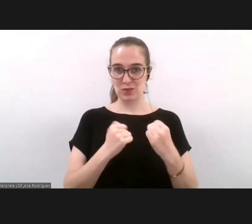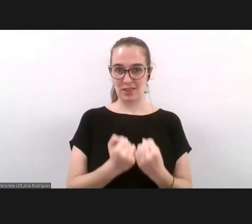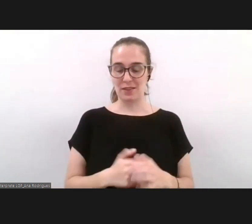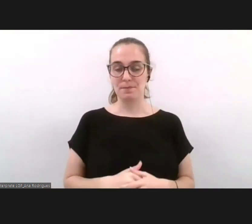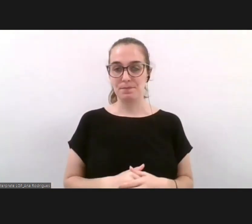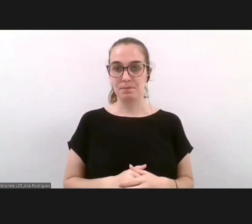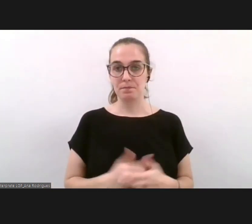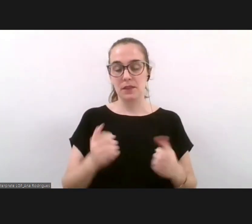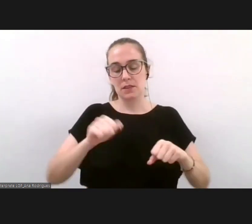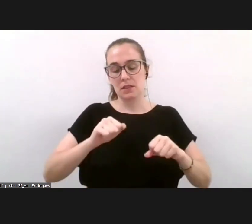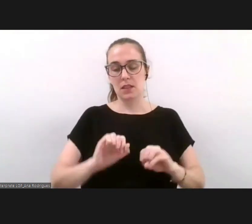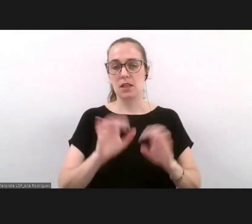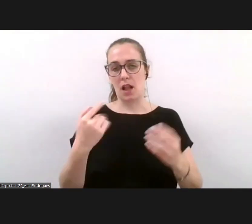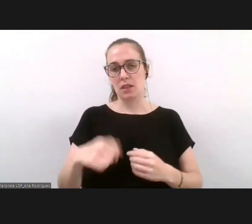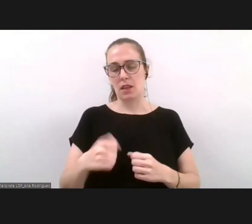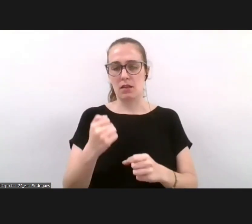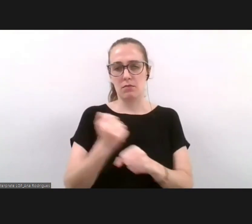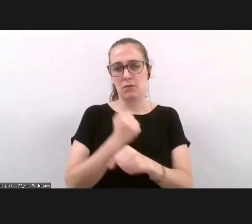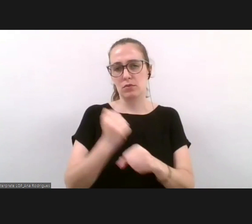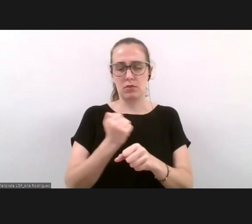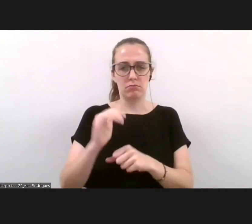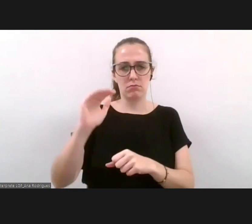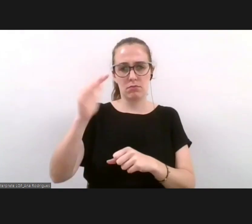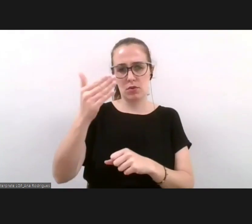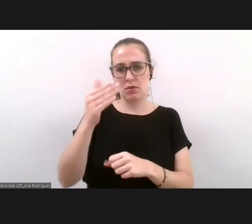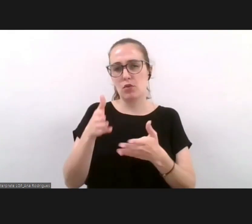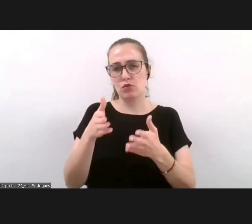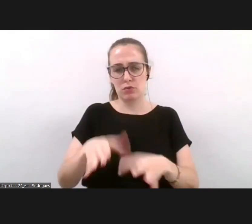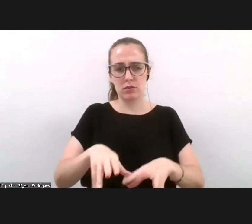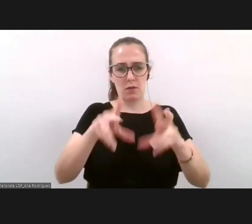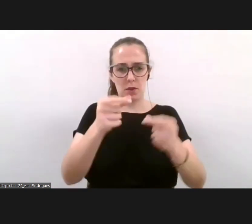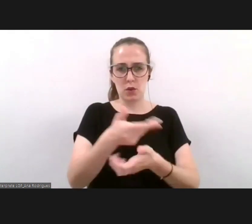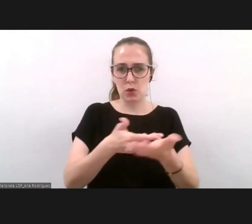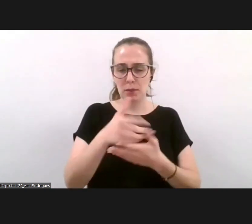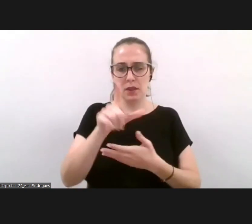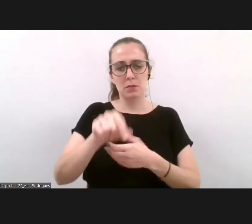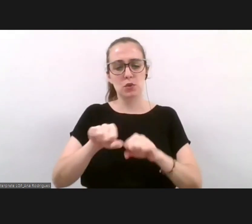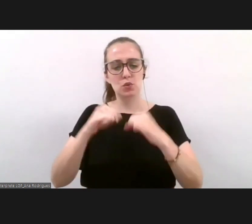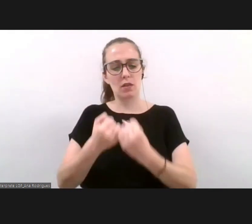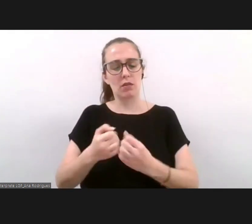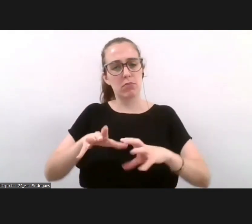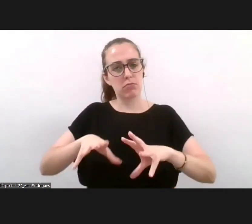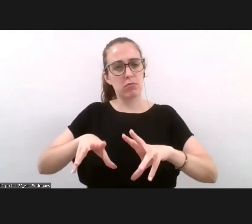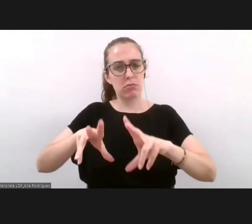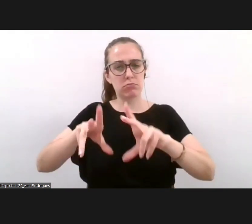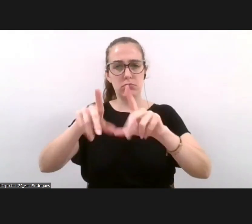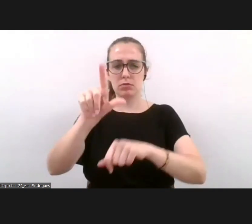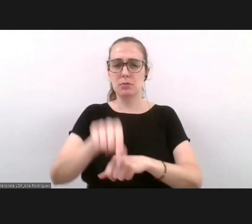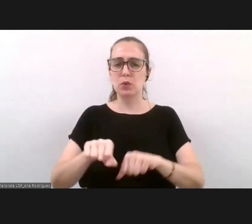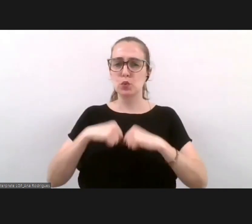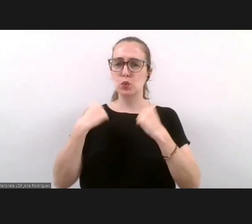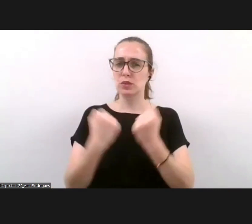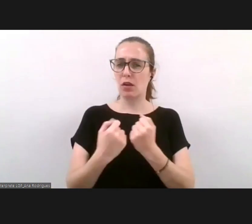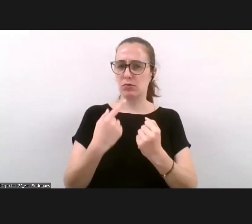papel de charneira no desenvolvimento económico, no progresso das sociedades, no desenvolvimento social,